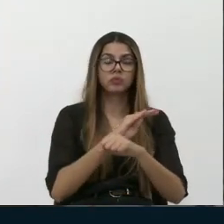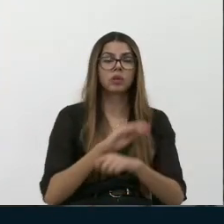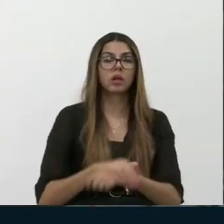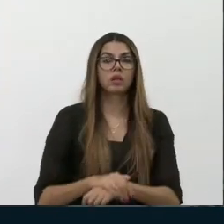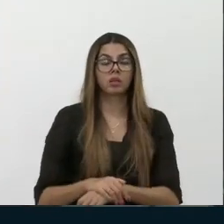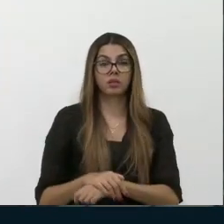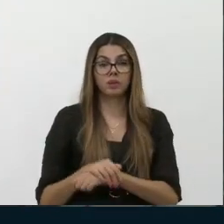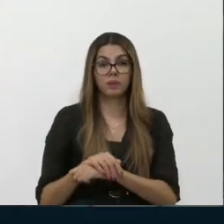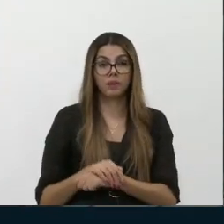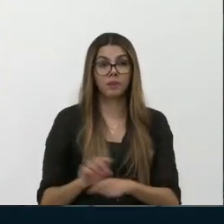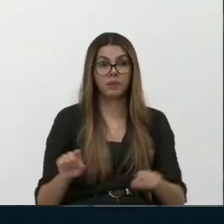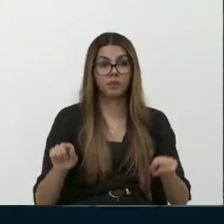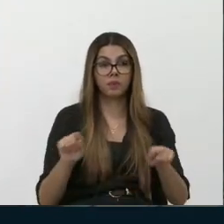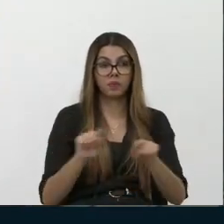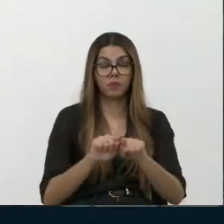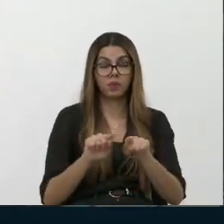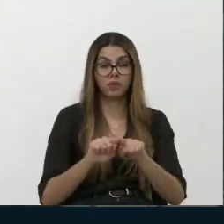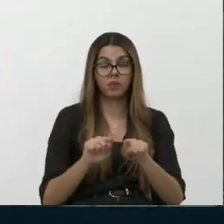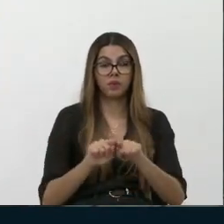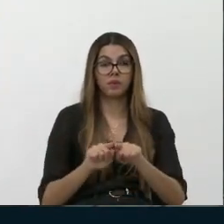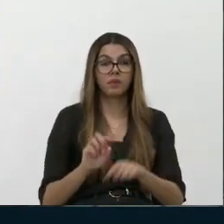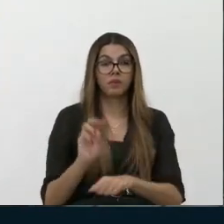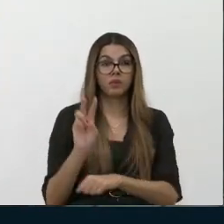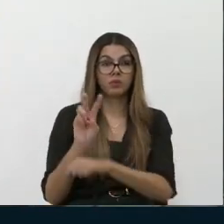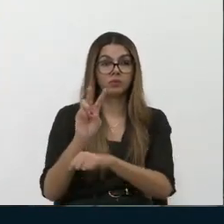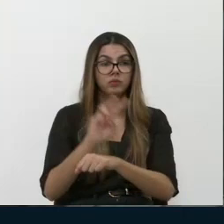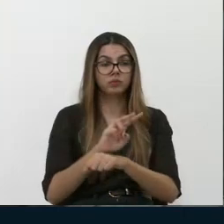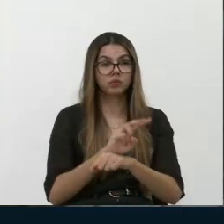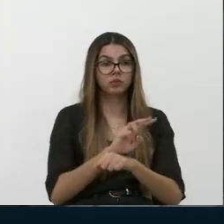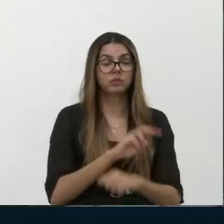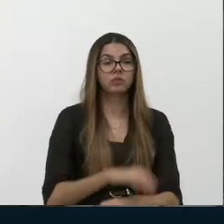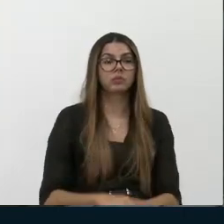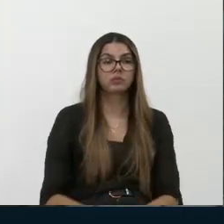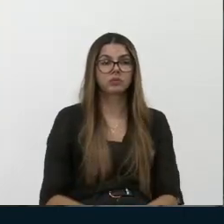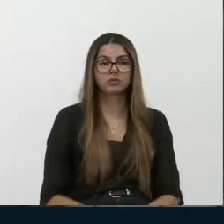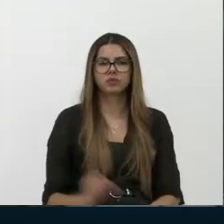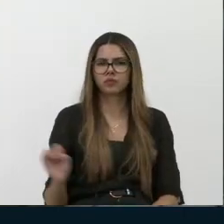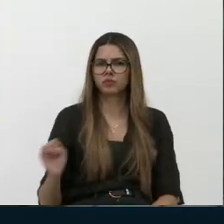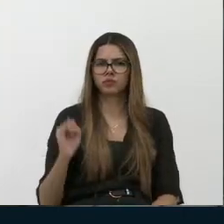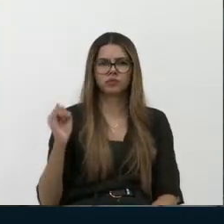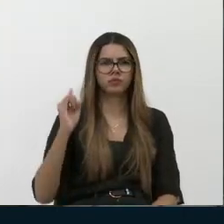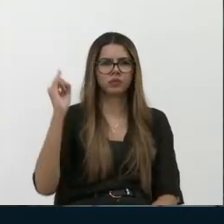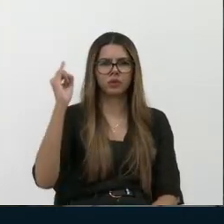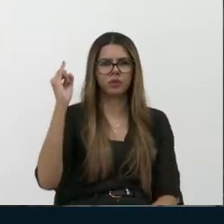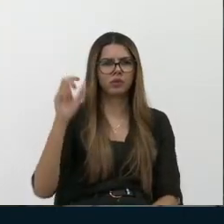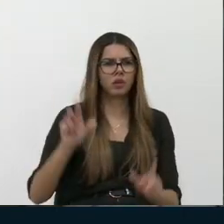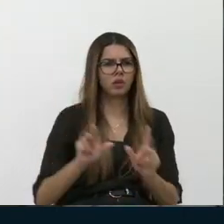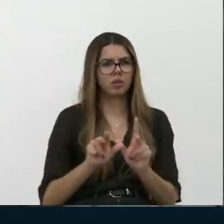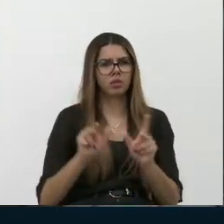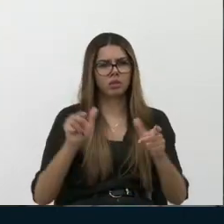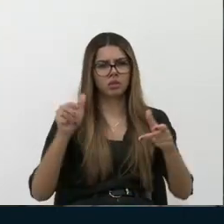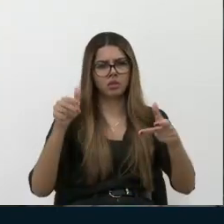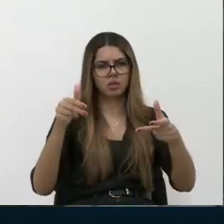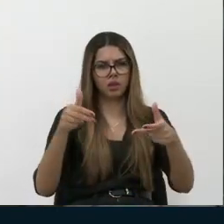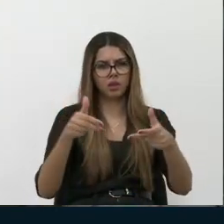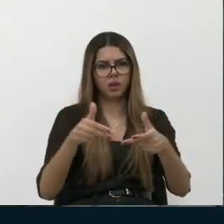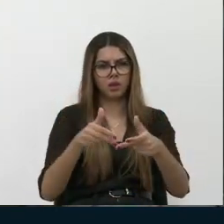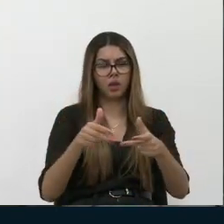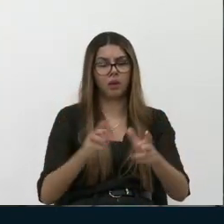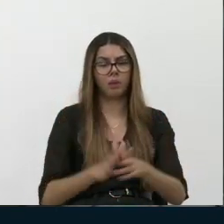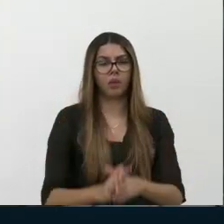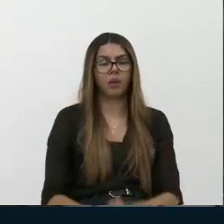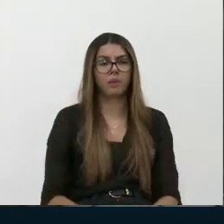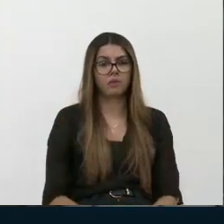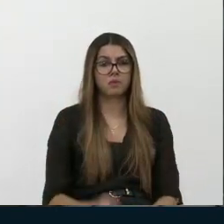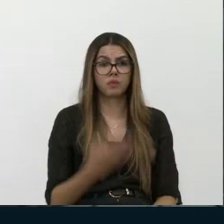e contribuírem com as doações. Ação muito importante da Câmara Municipal é a política. Peço